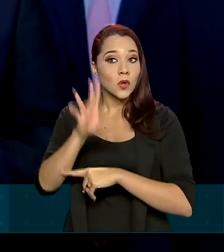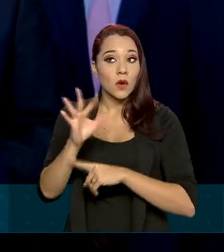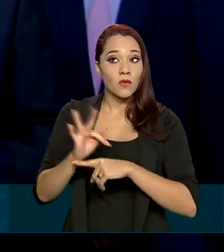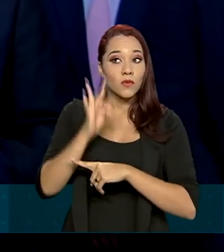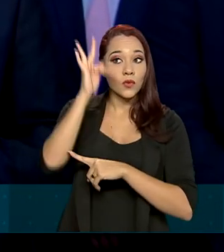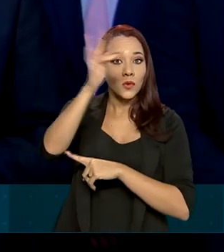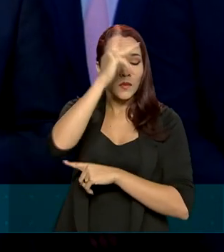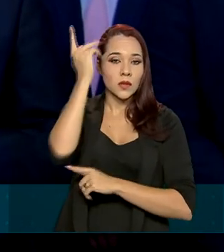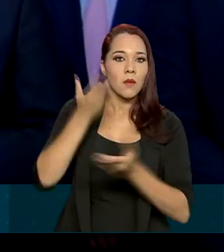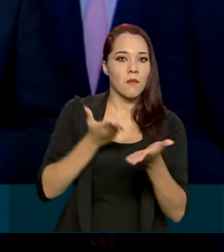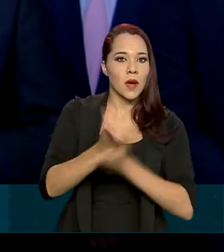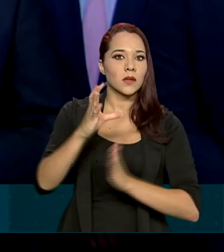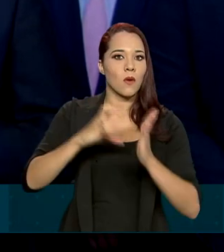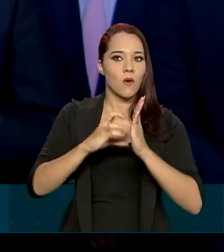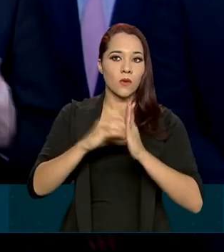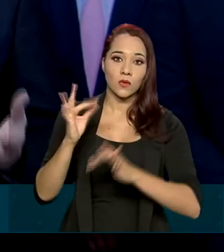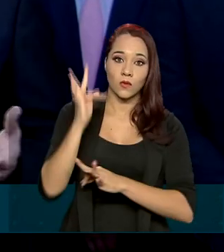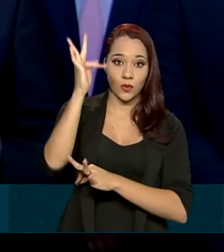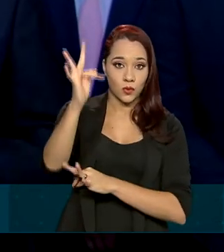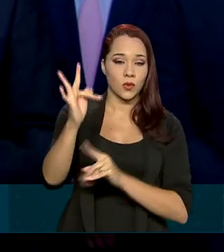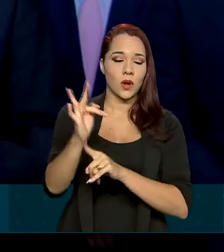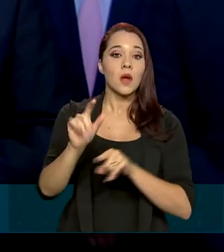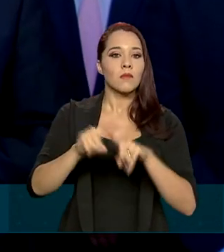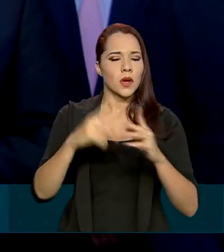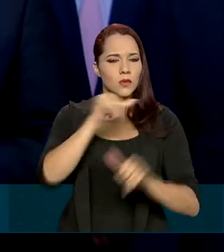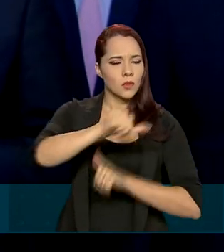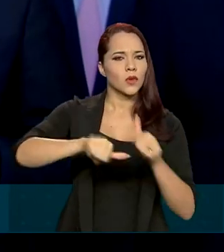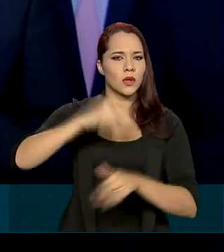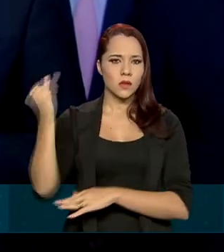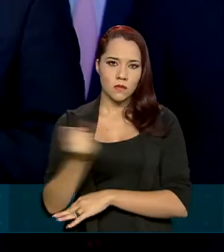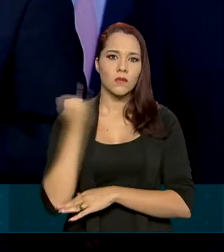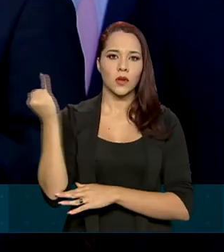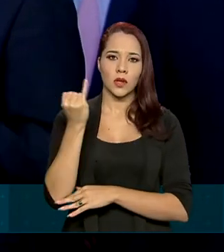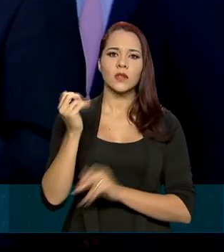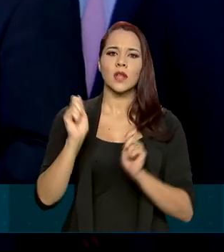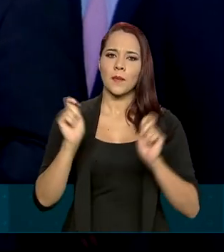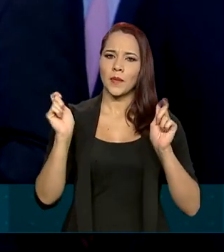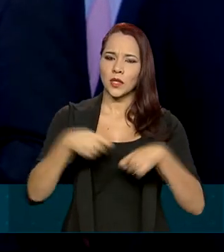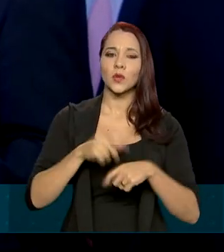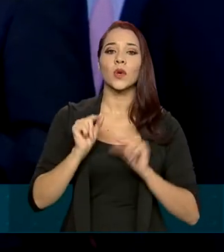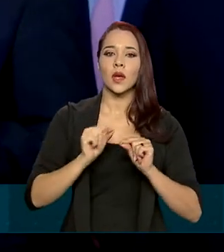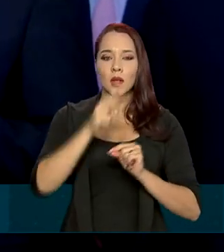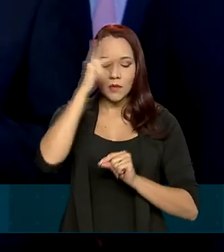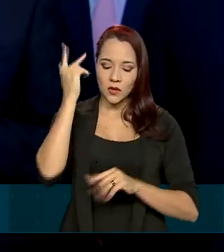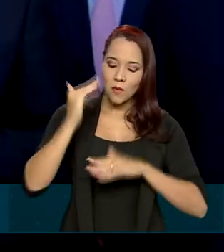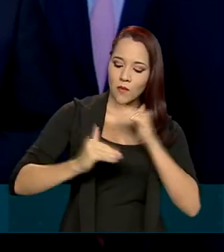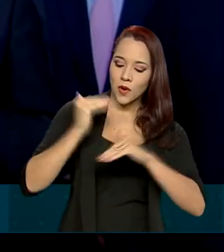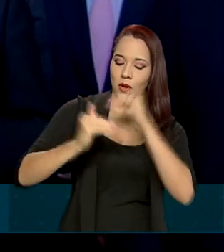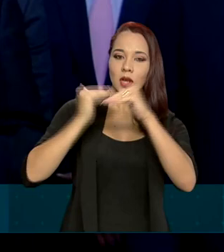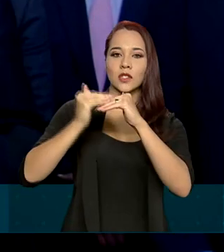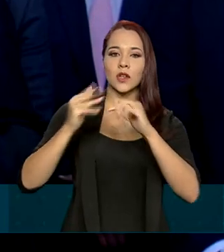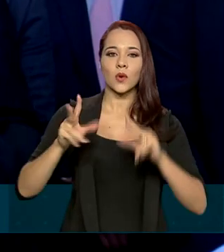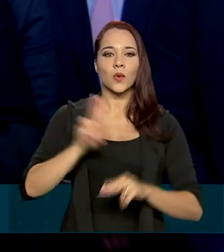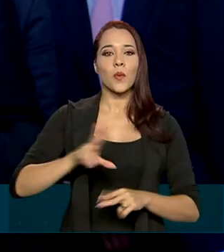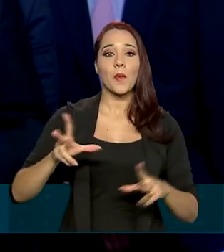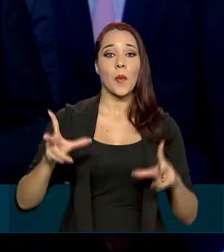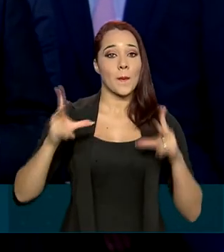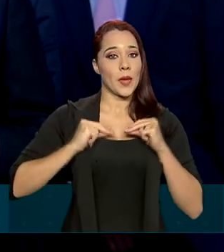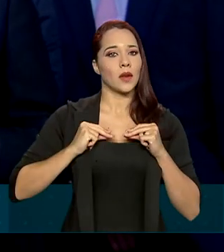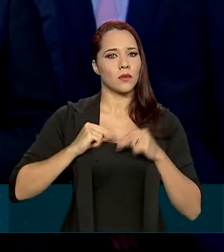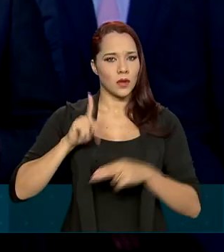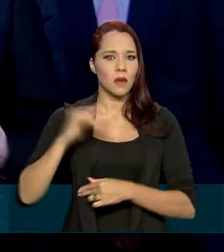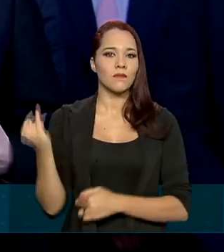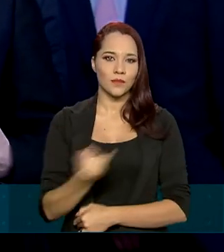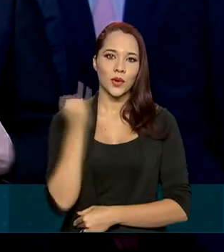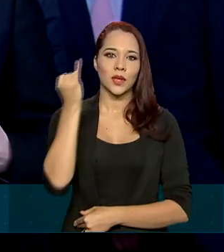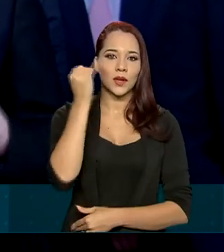futuros servidores públicos, mas com uma mudança muito profunda que vai permitir meritocracia no serviço público, que é fundamental.